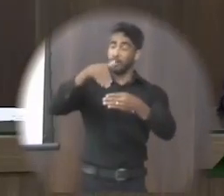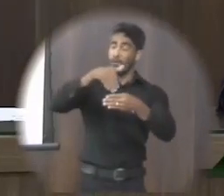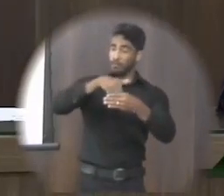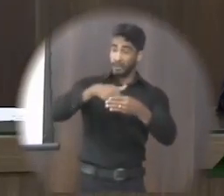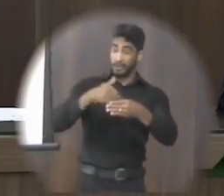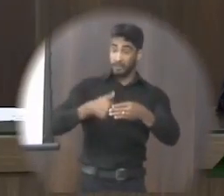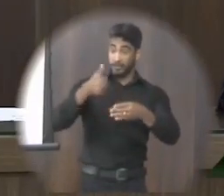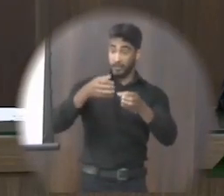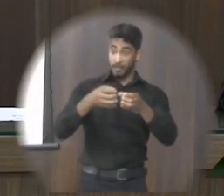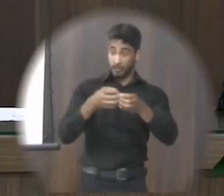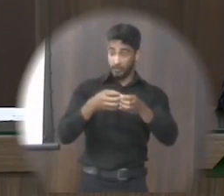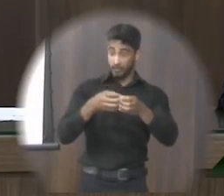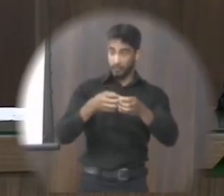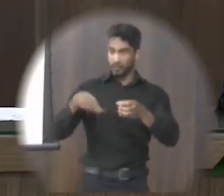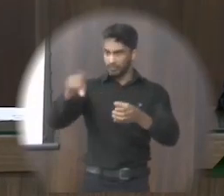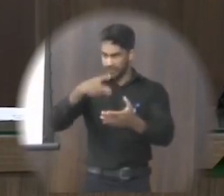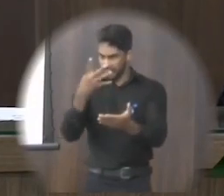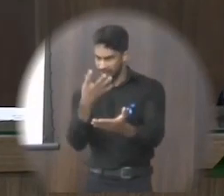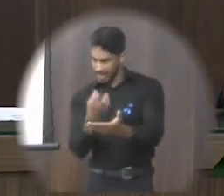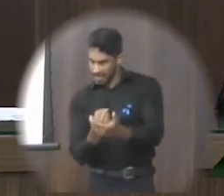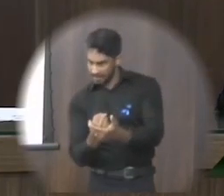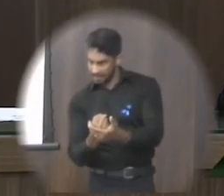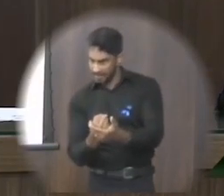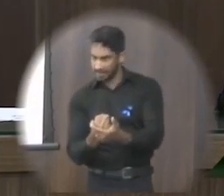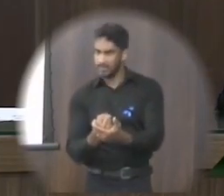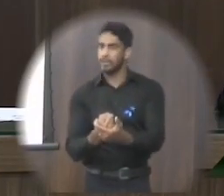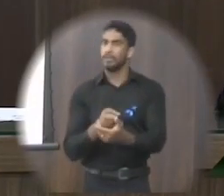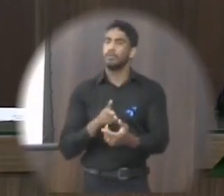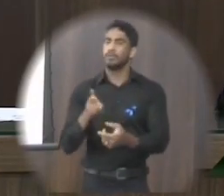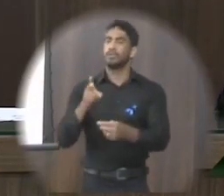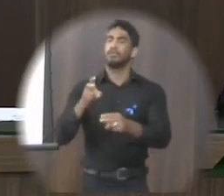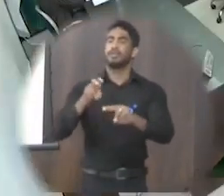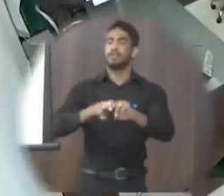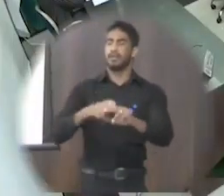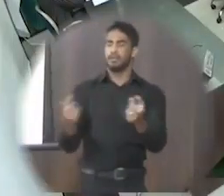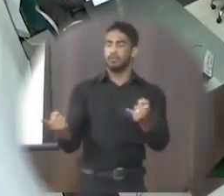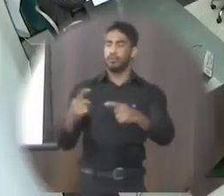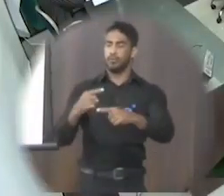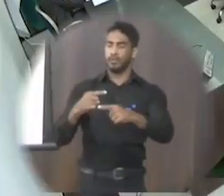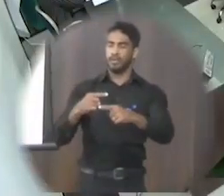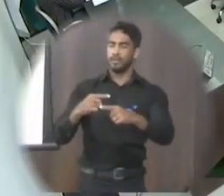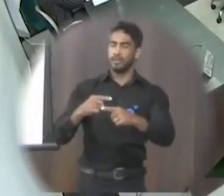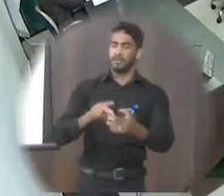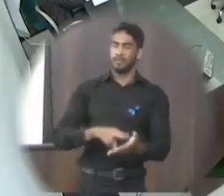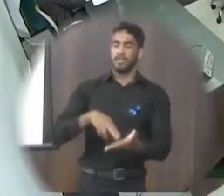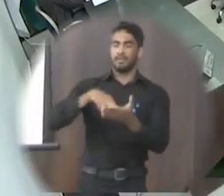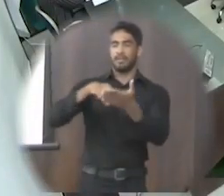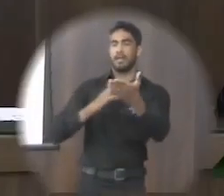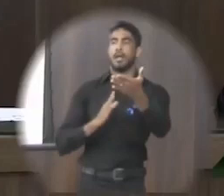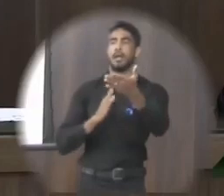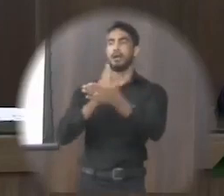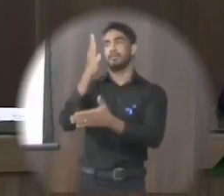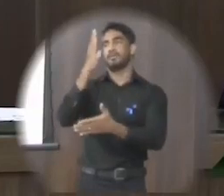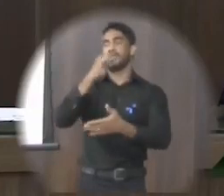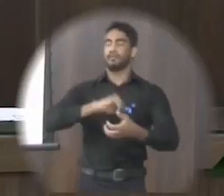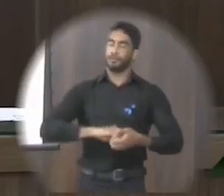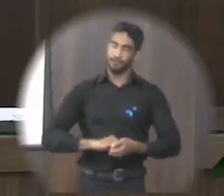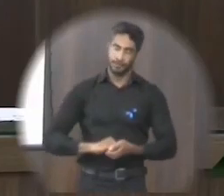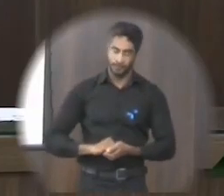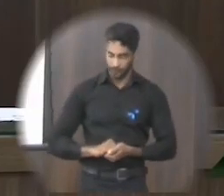primeiro turno. Quem for a favor, permaneça sentado. Aos contrários, que se levante. Aprovado.